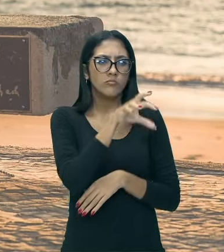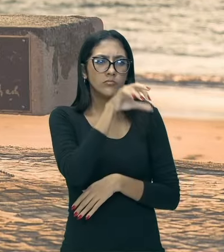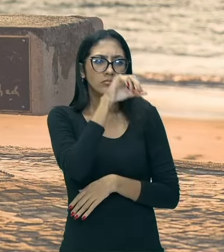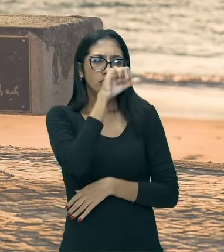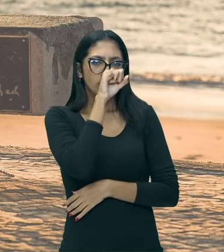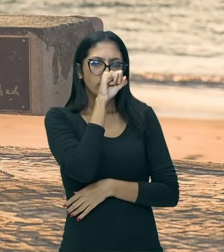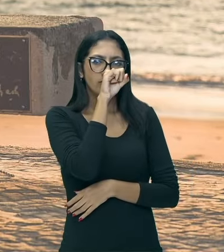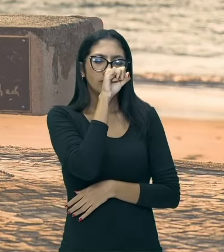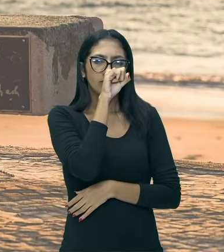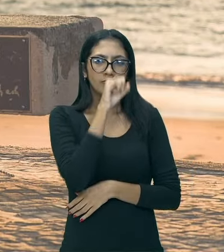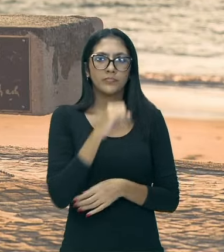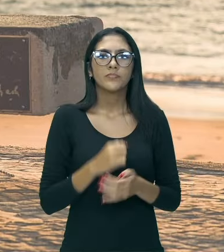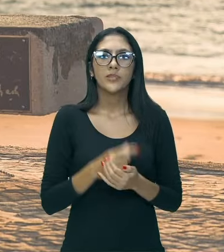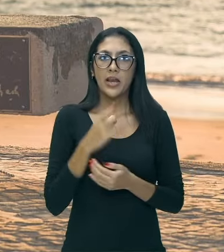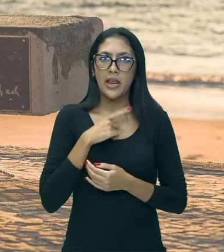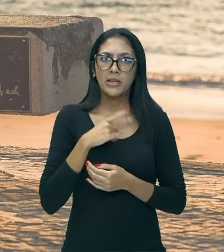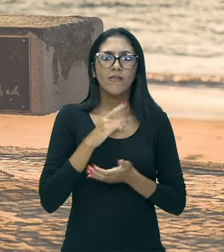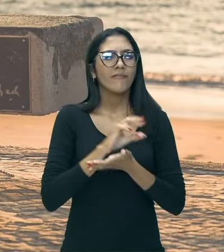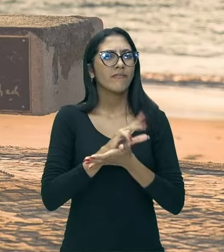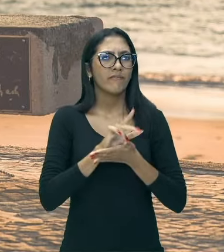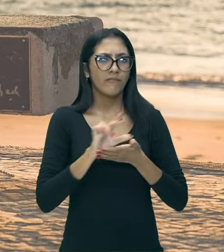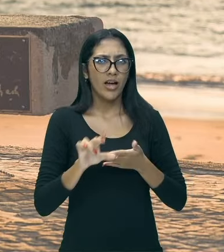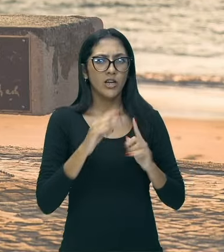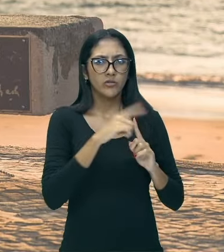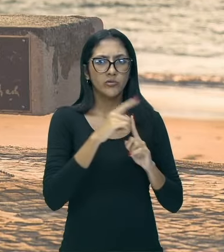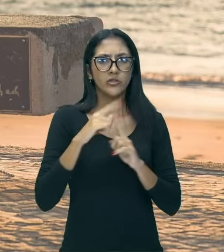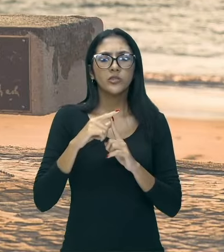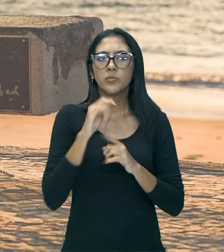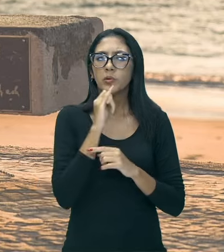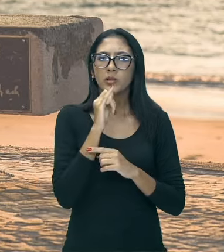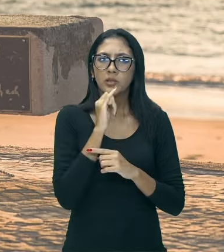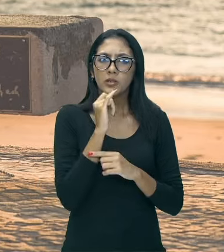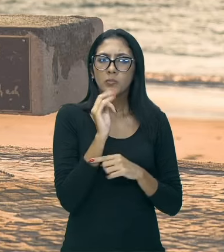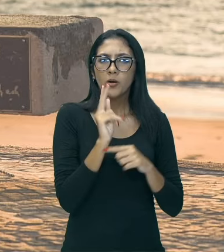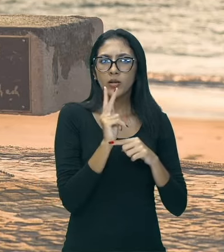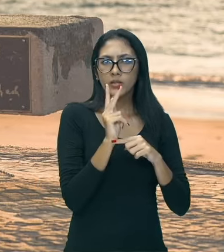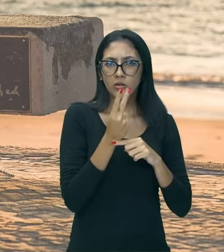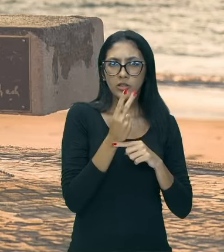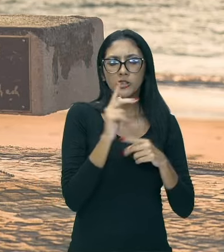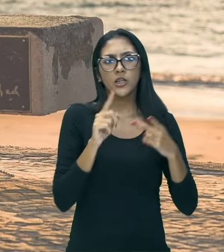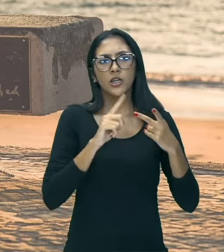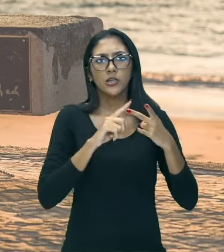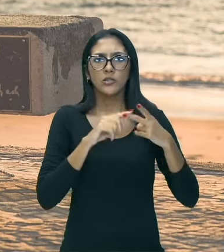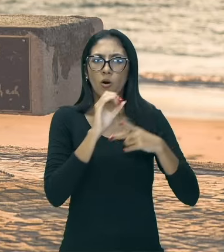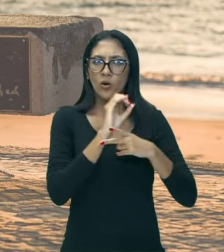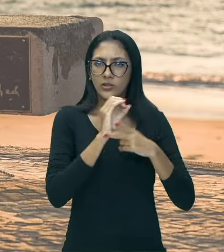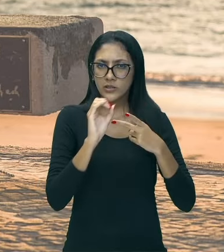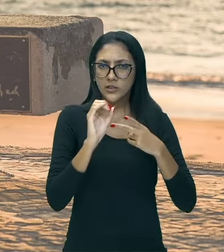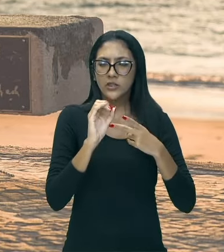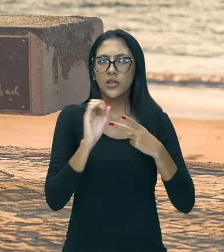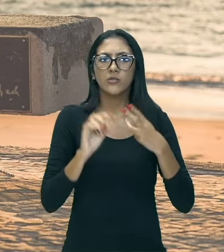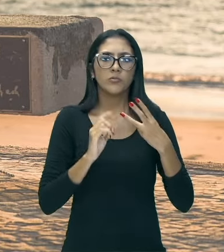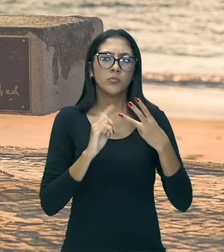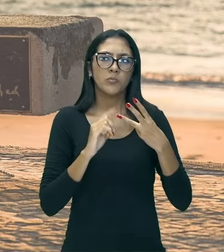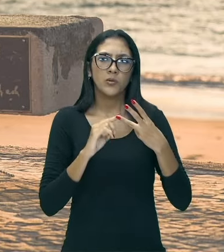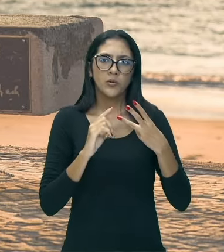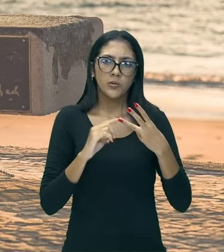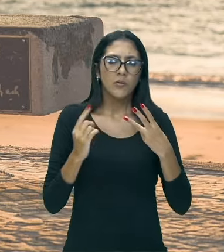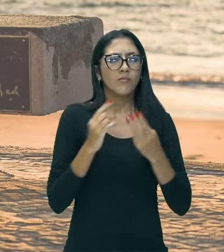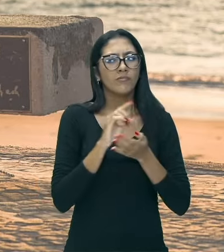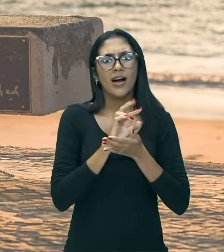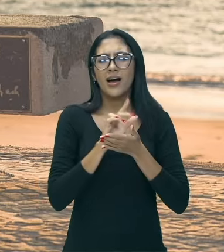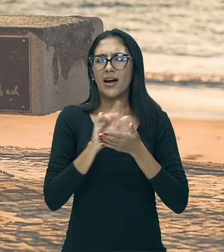formado por vários gases. Gás hidrogênio, gás oxigênio, gás nobres